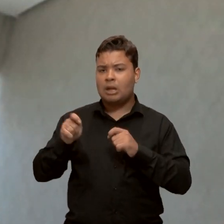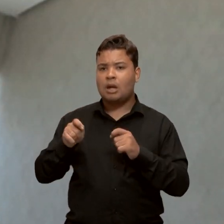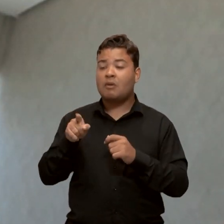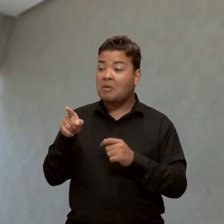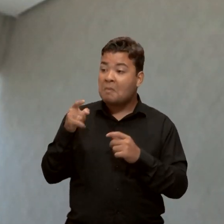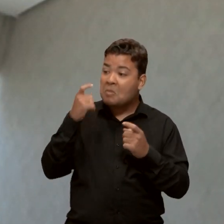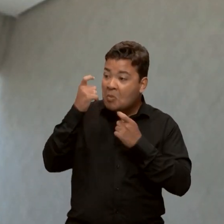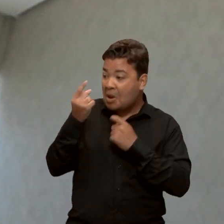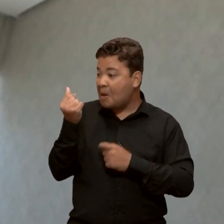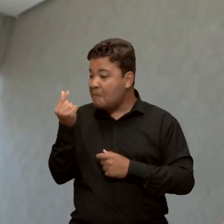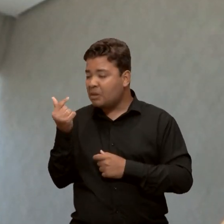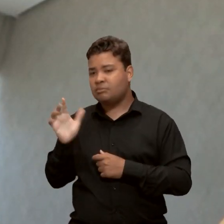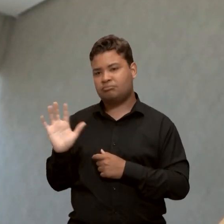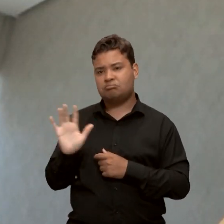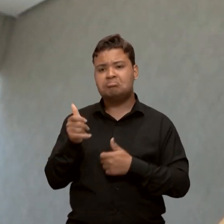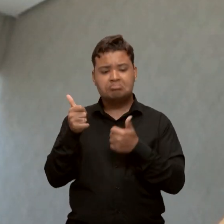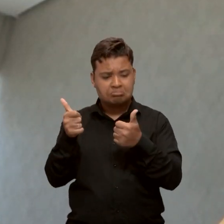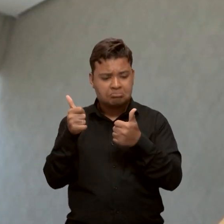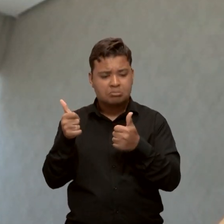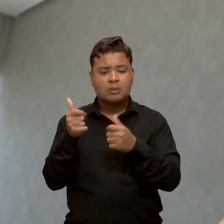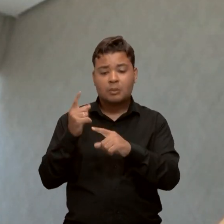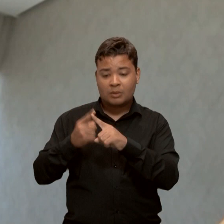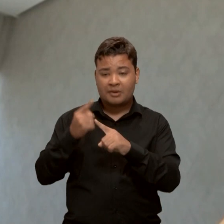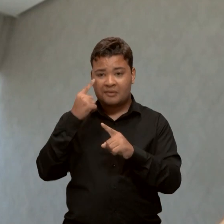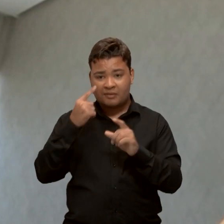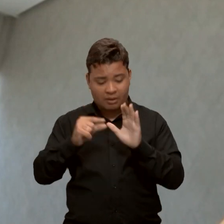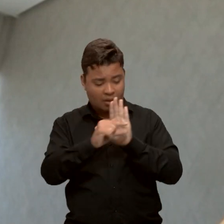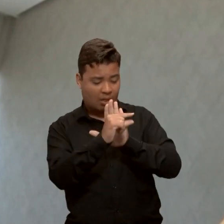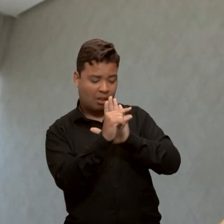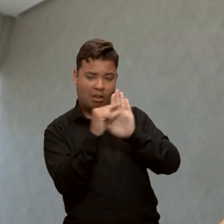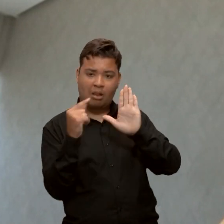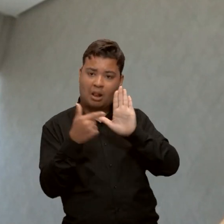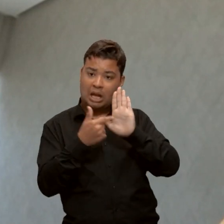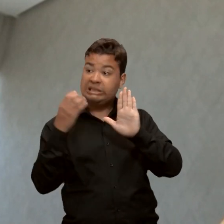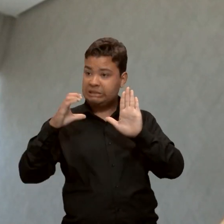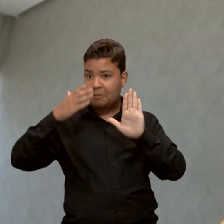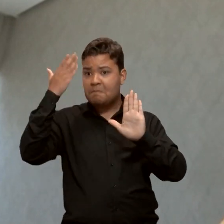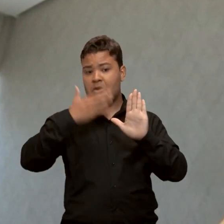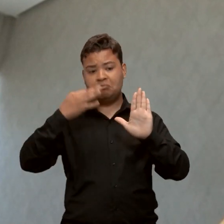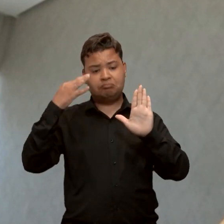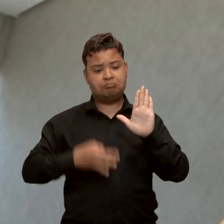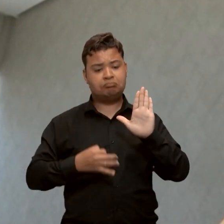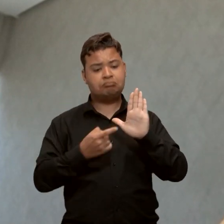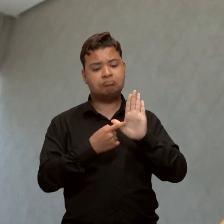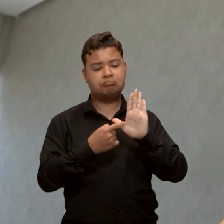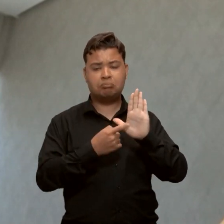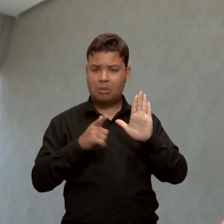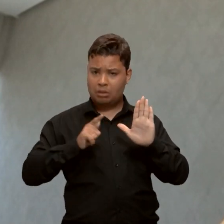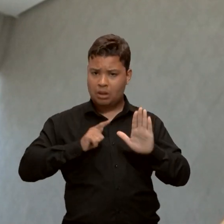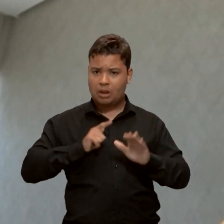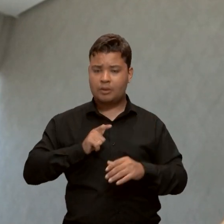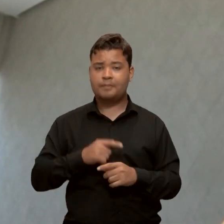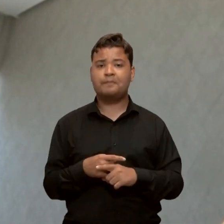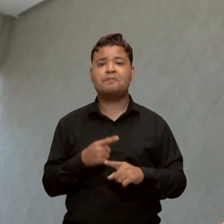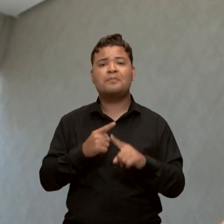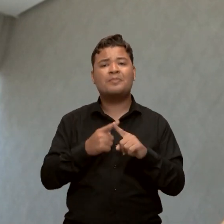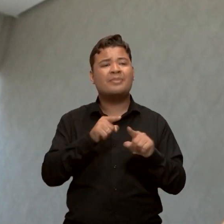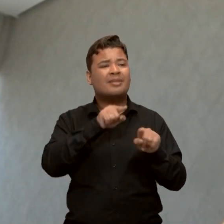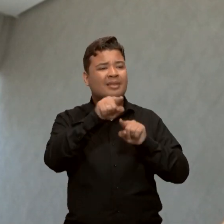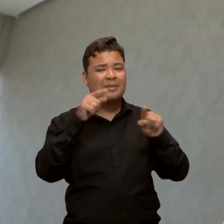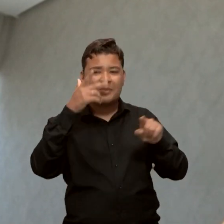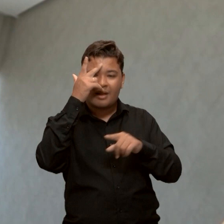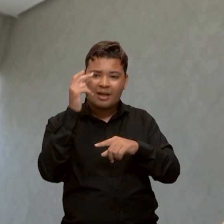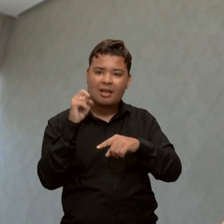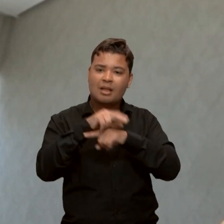que ligar para o que está escrito, o que tem evidência científica, porque hoje a gente tem muita gente entrando nessa área de